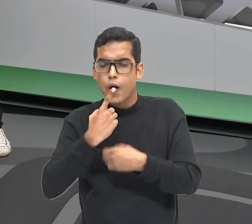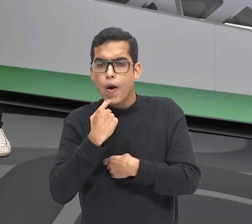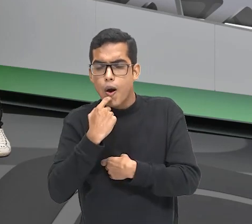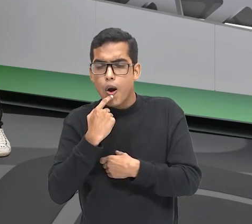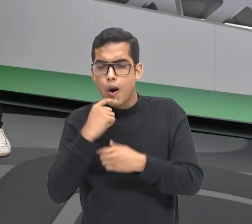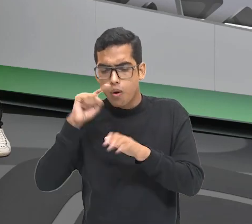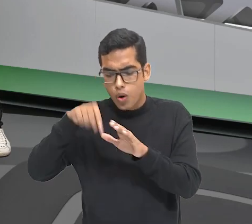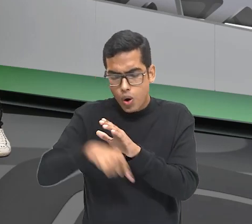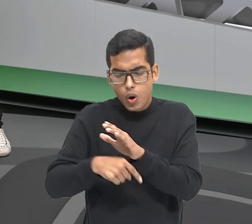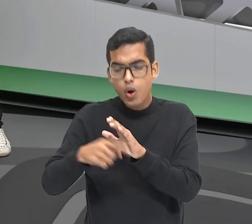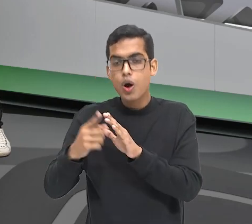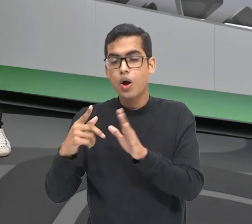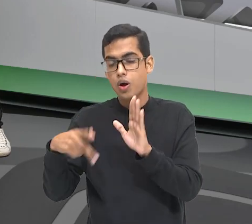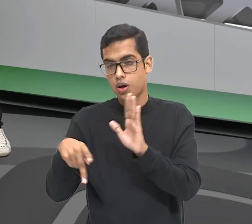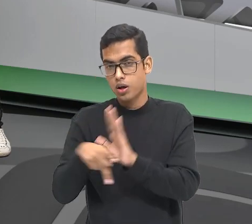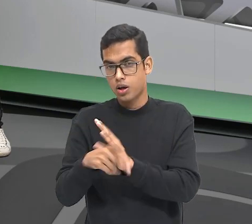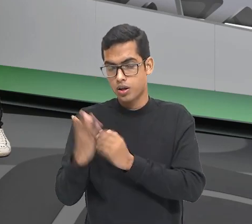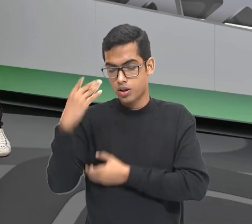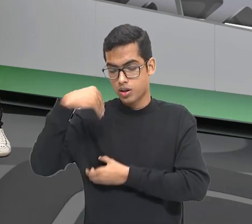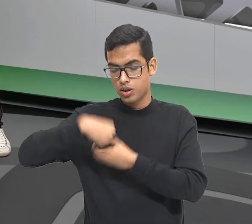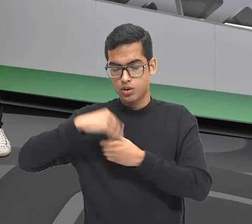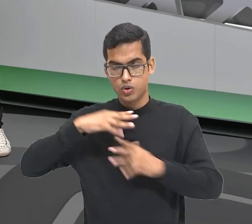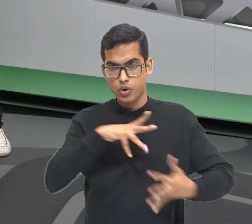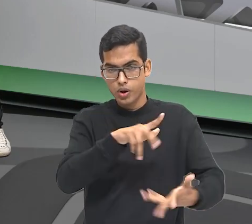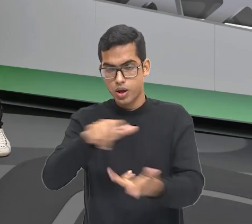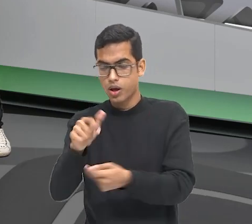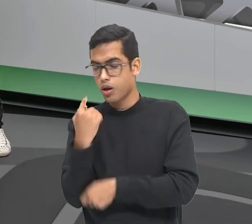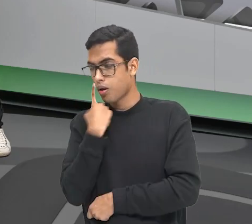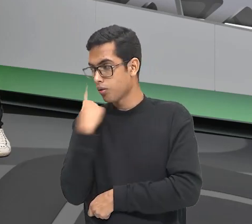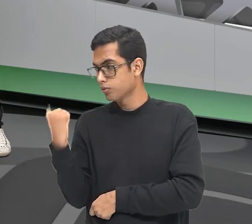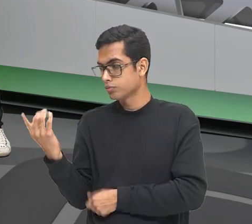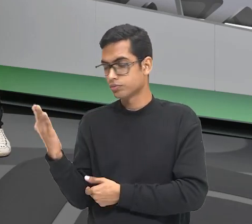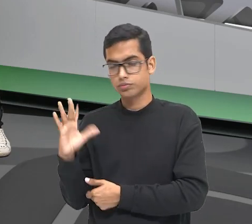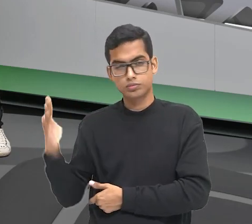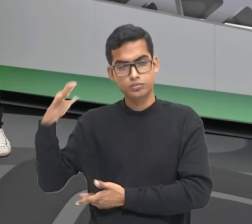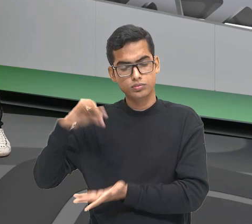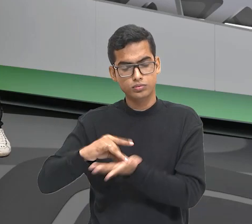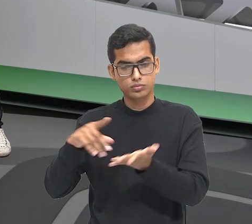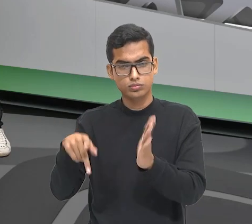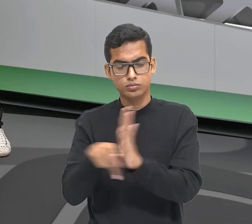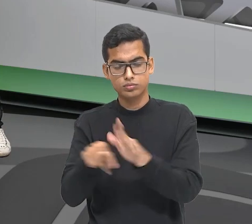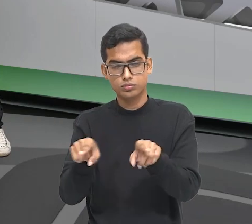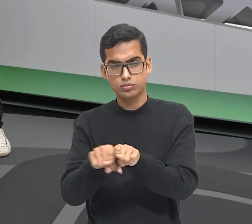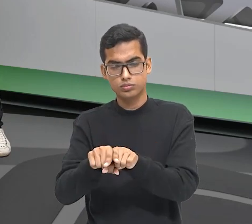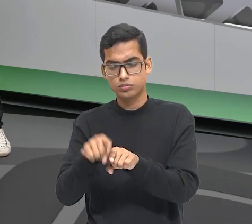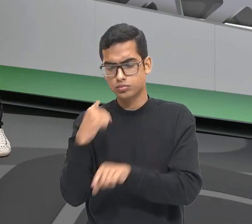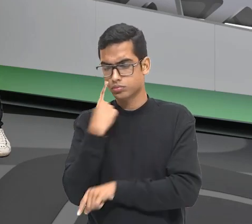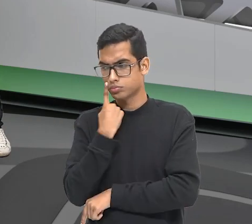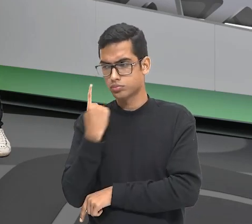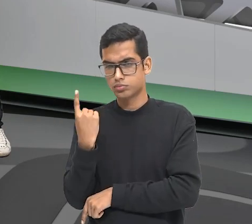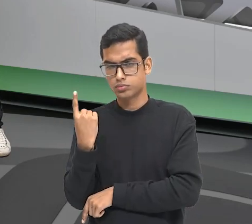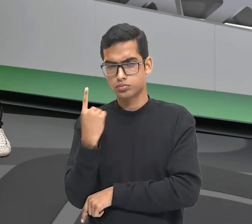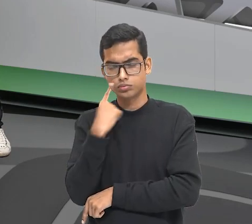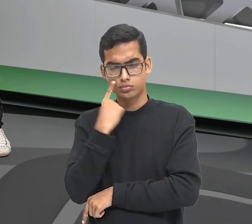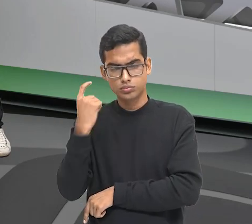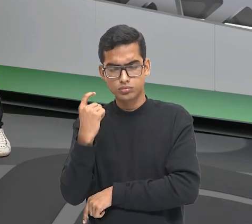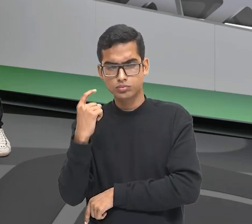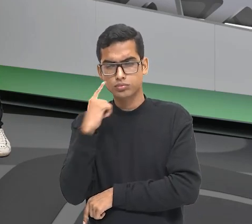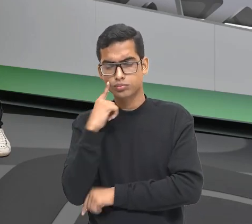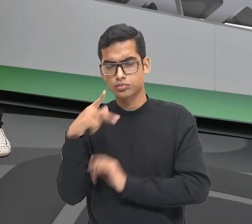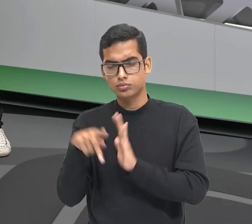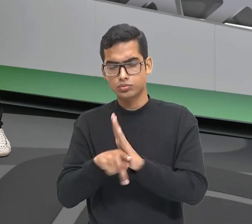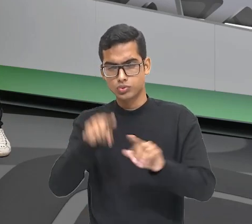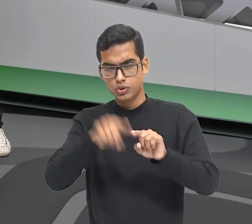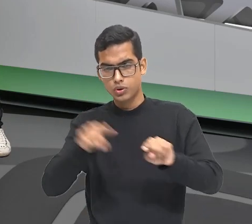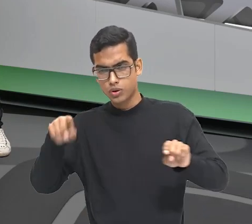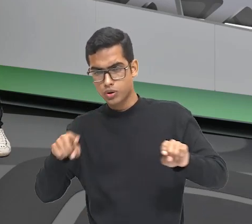placas tectônicas, né, uma vai se chocar ali com a outra, e quando ela acontece aqui debaixo do oceano, essas ondas elas vão sendo